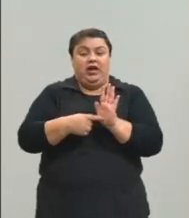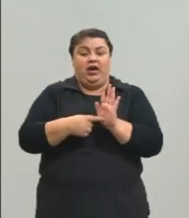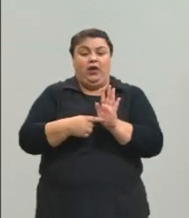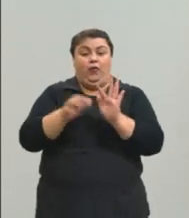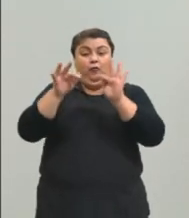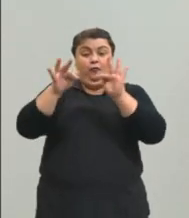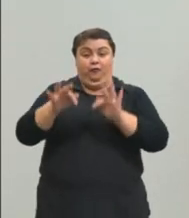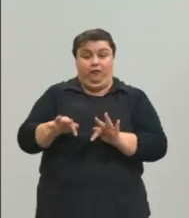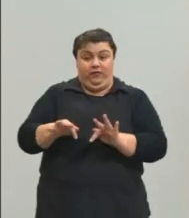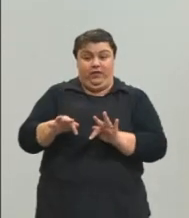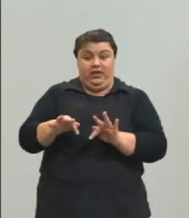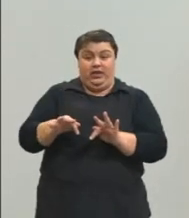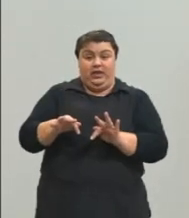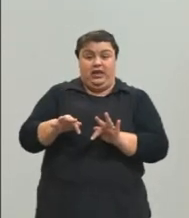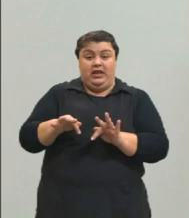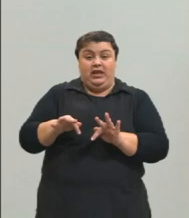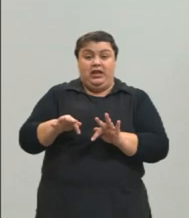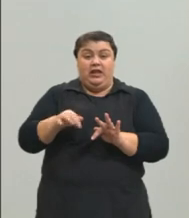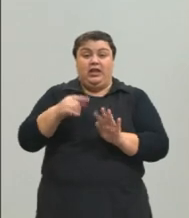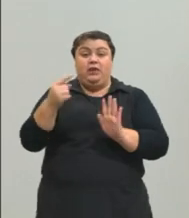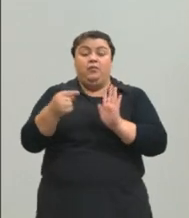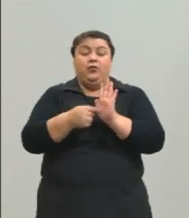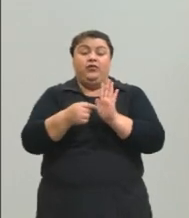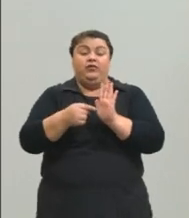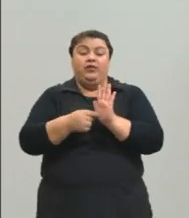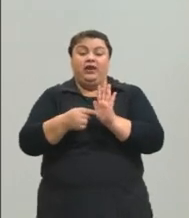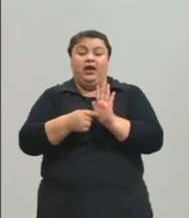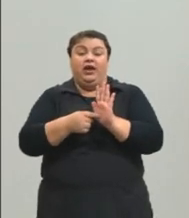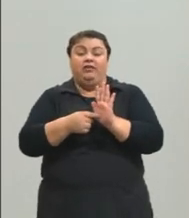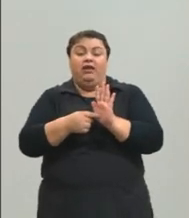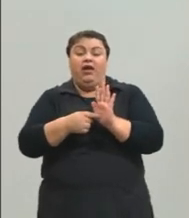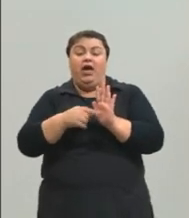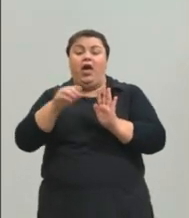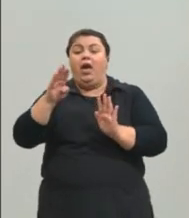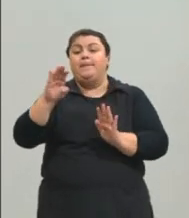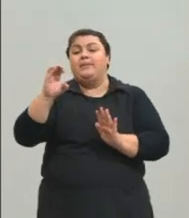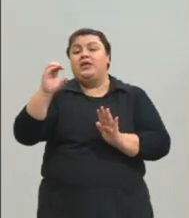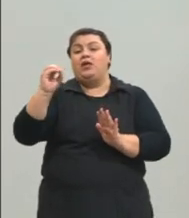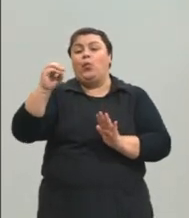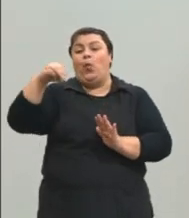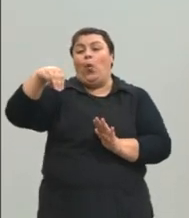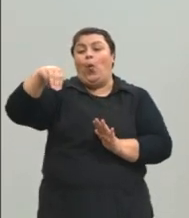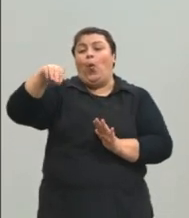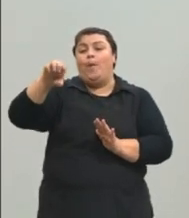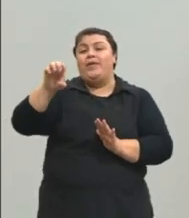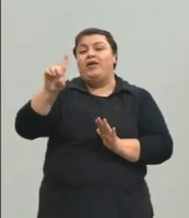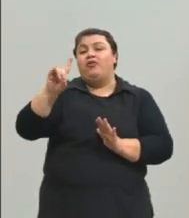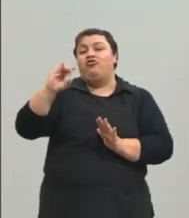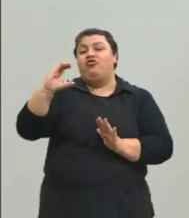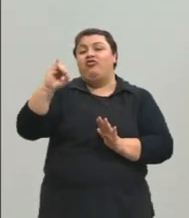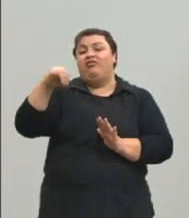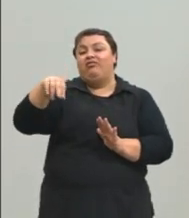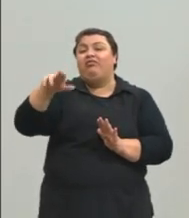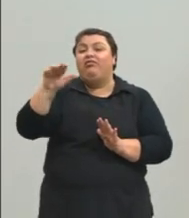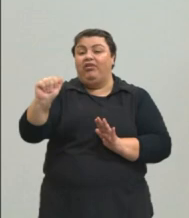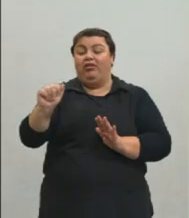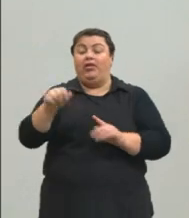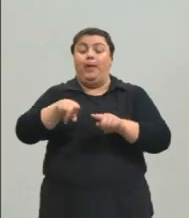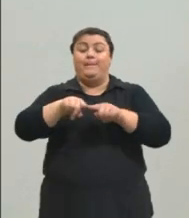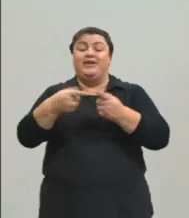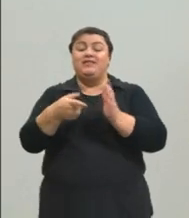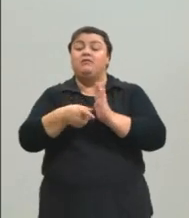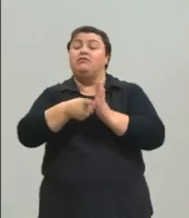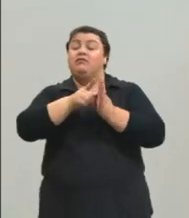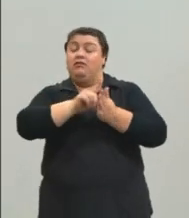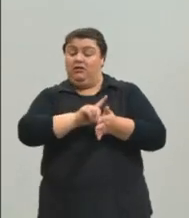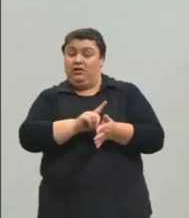da biomedicina e para essas ciências, então, que começavam a se institucionalizar de uma forma que nós conhecemos hoje em dia. Mas anteriormente,